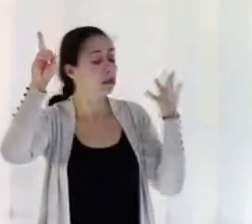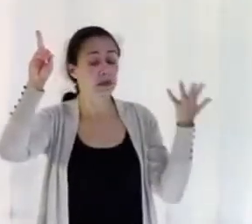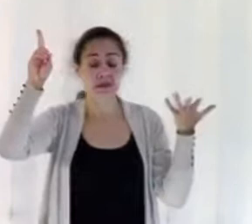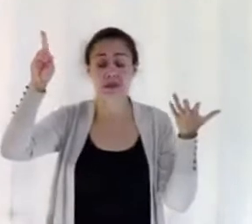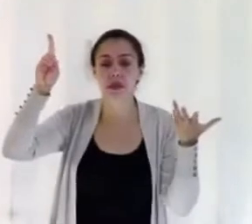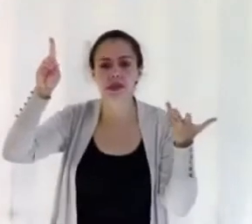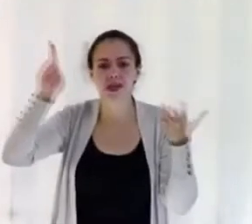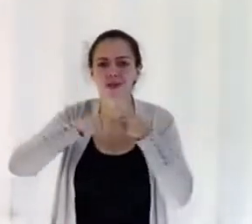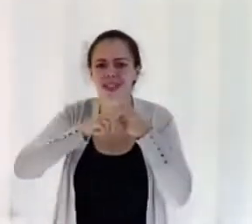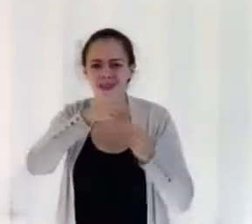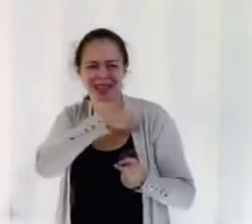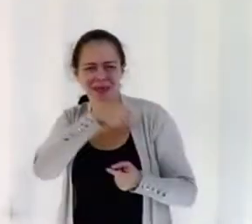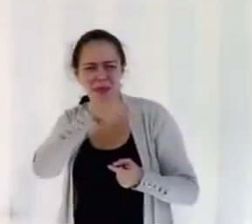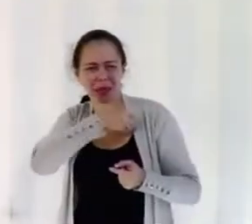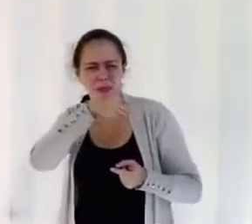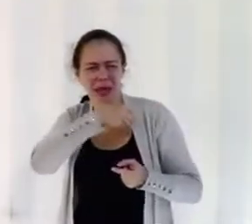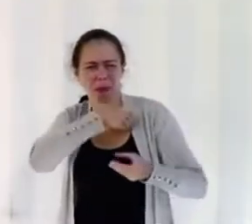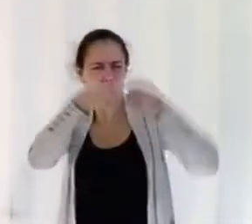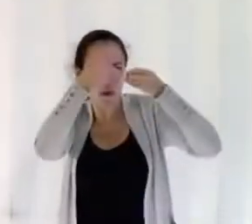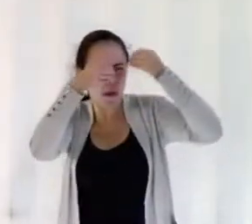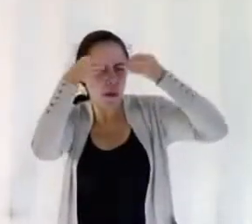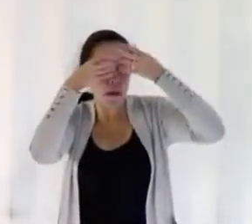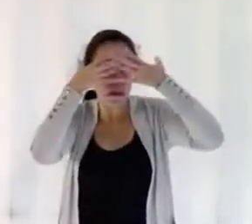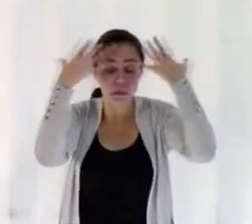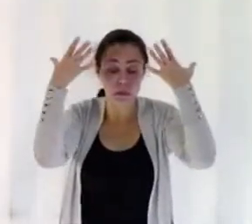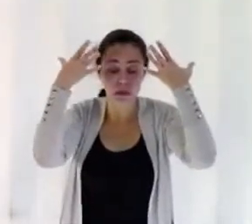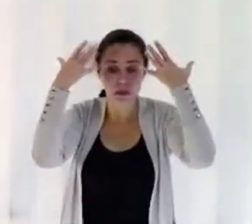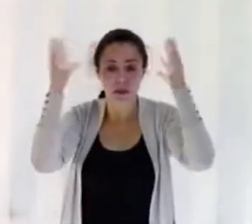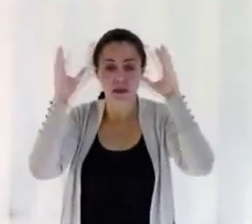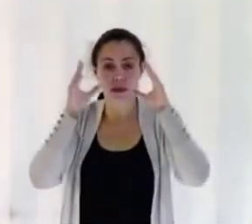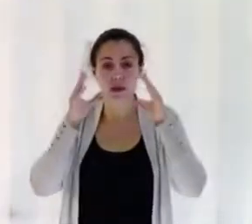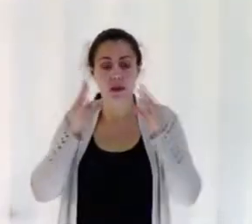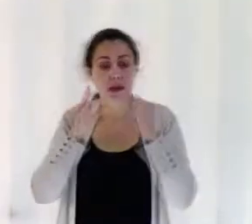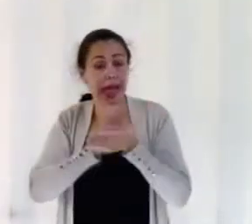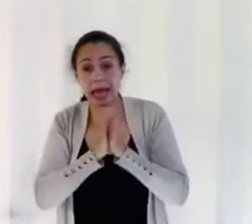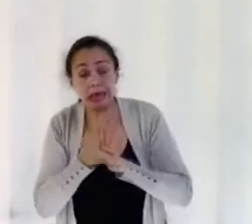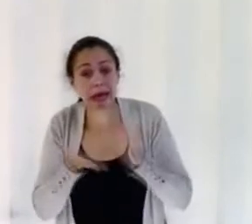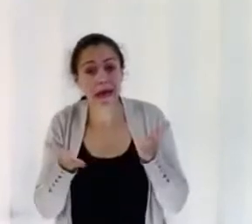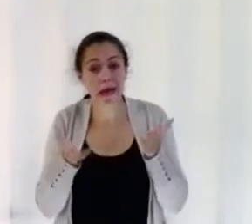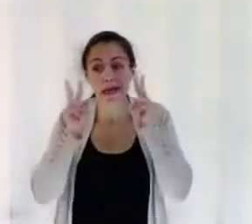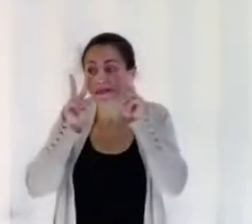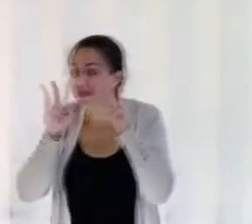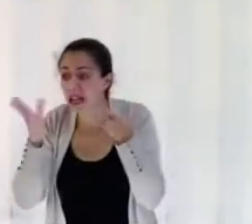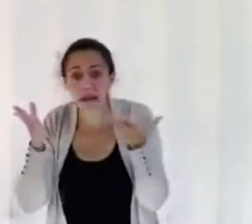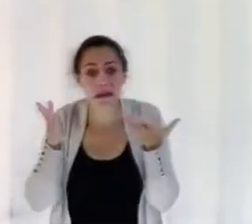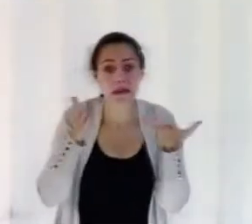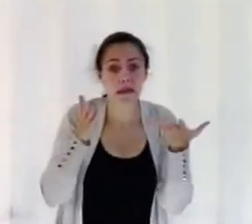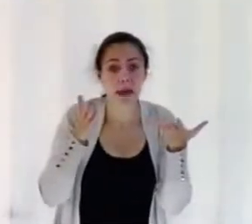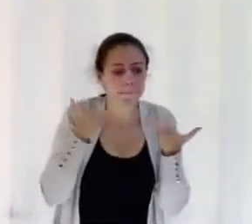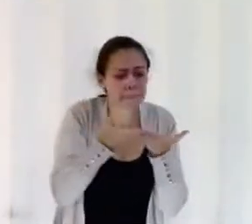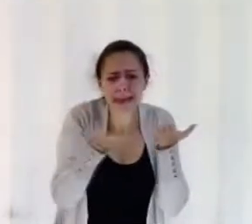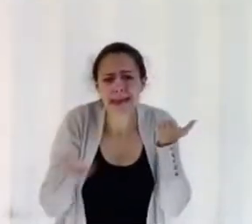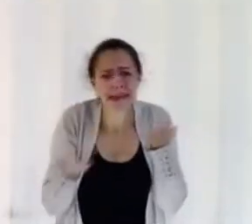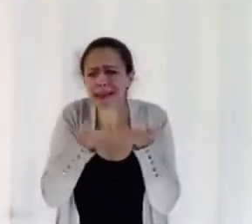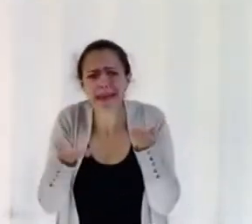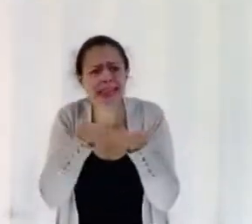No entanto, aquele que permanece no pecado, ele não tem nem paz e nem santificação. E ele precisa então voltar